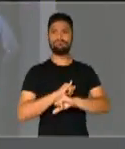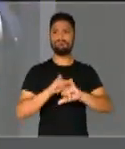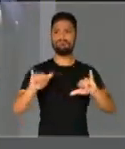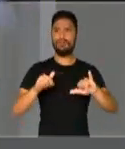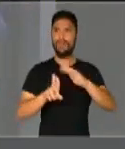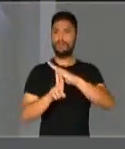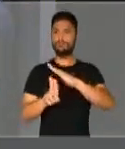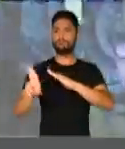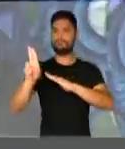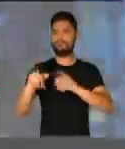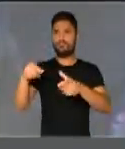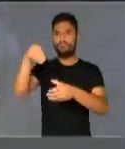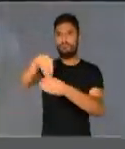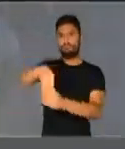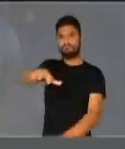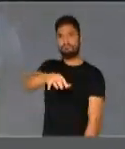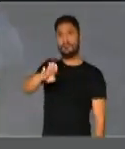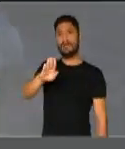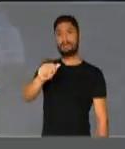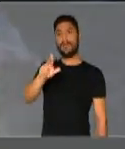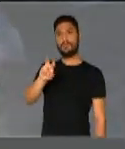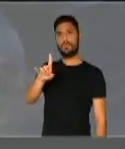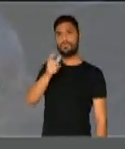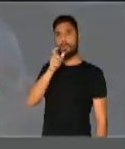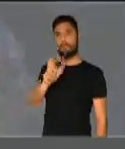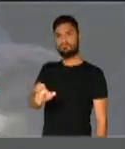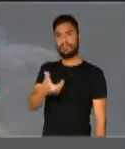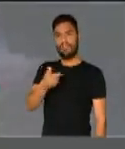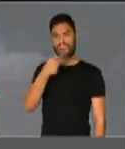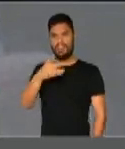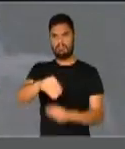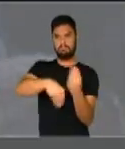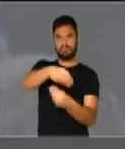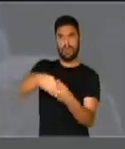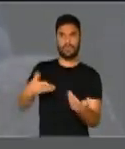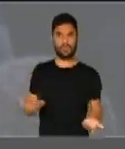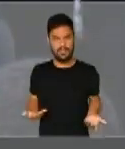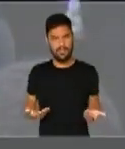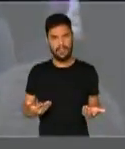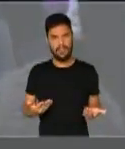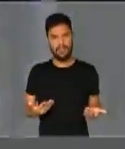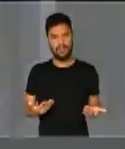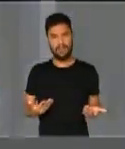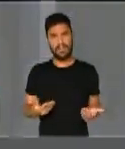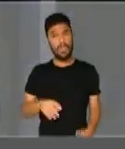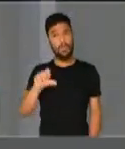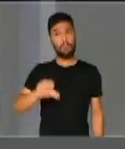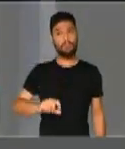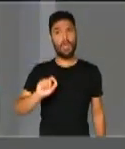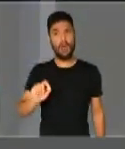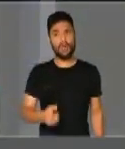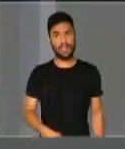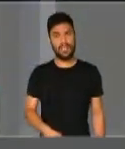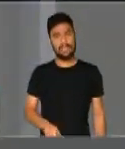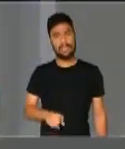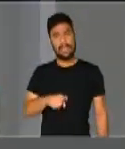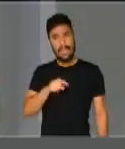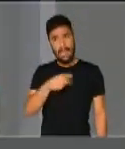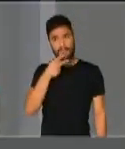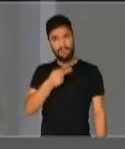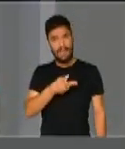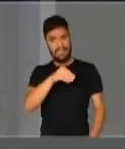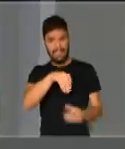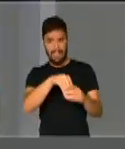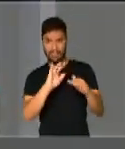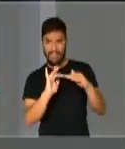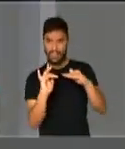chamar as universidades de lugar de balbúrdia. E o pior, senhoras e senhores deputados, deputado Padilha, eles insistem nas